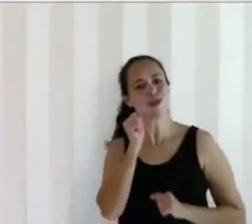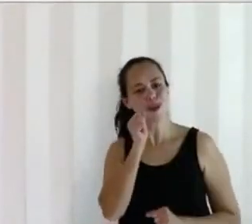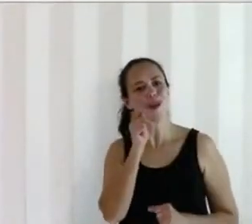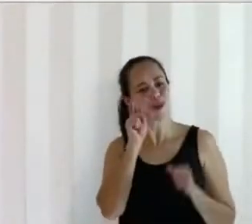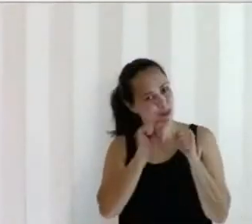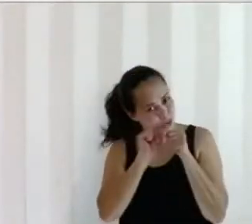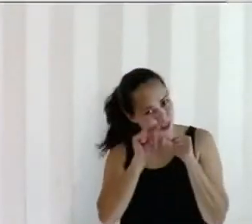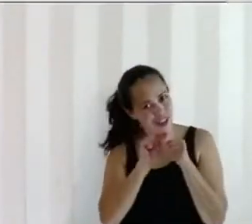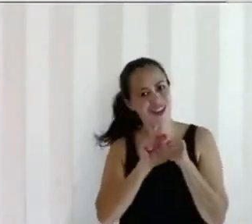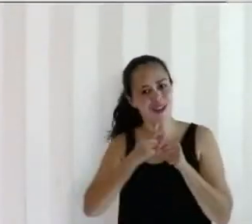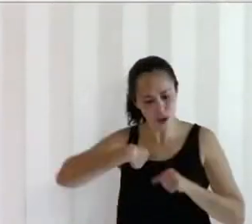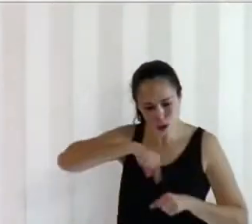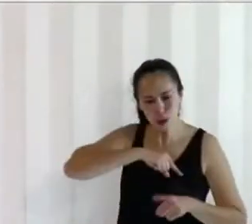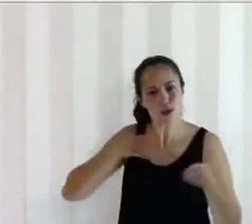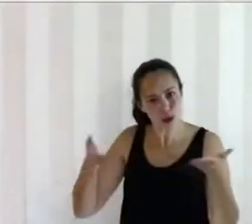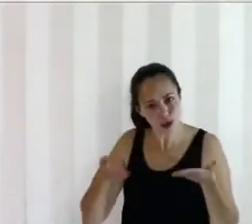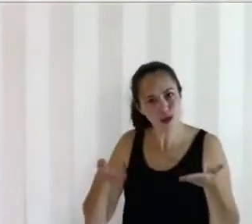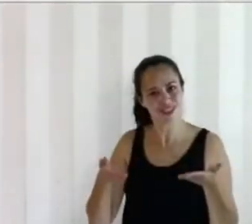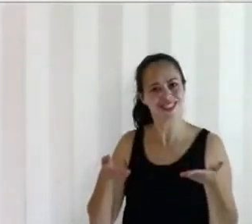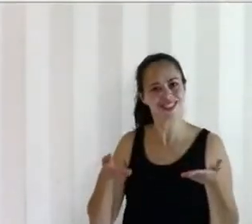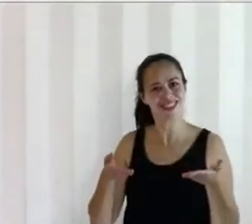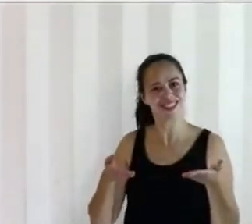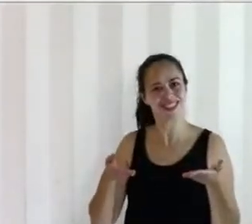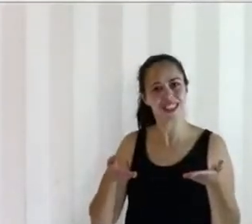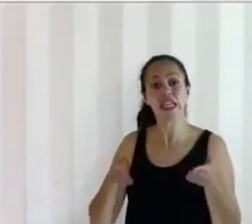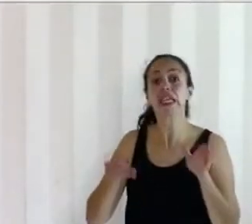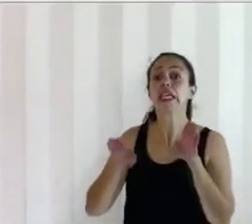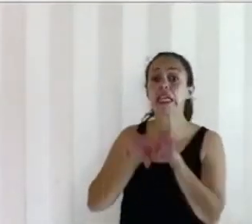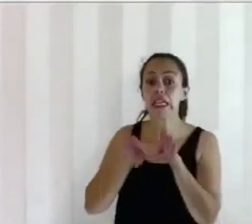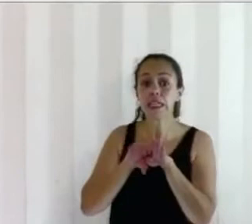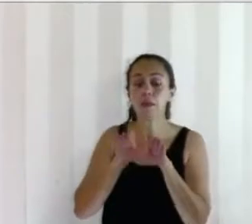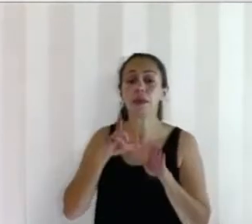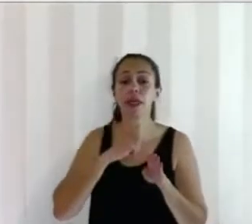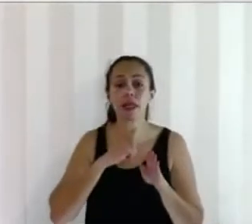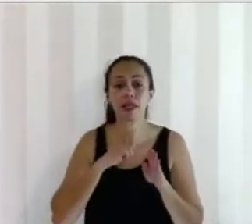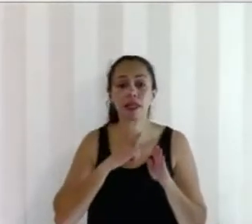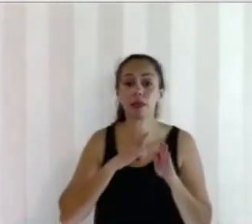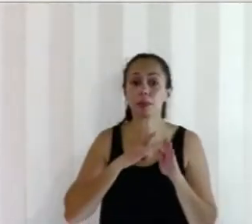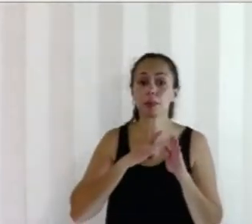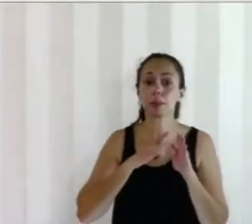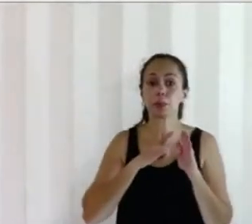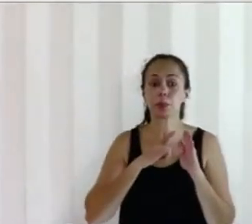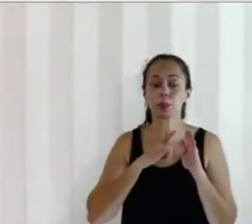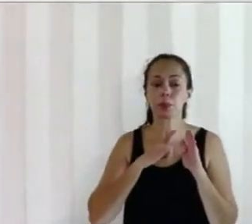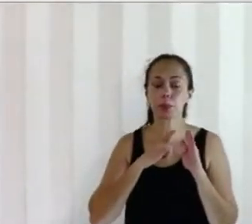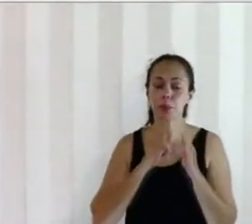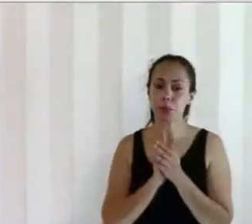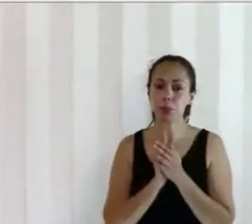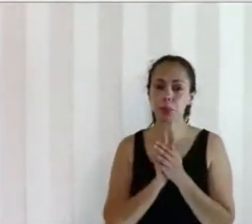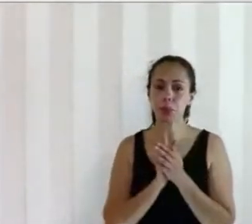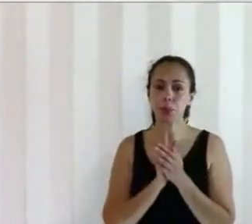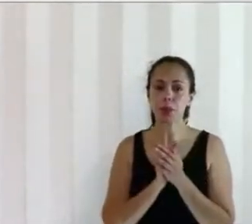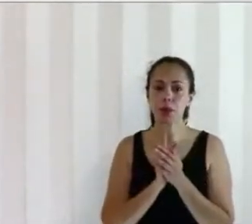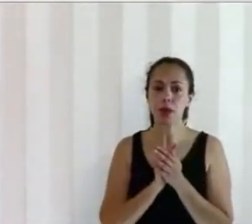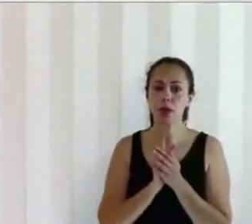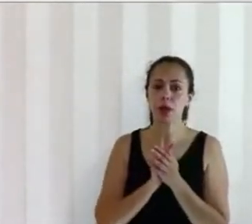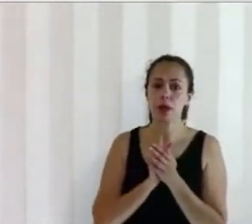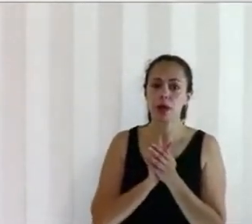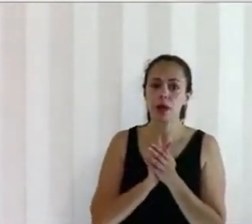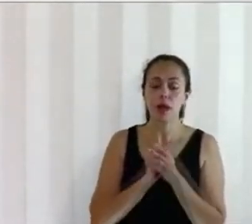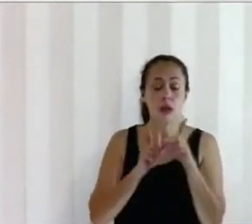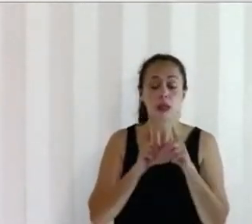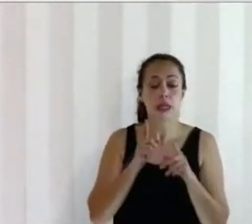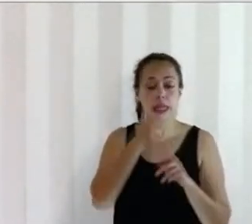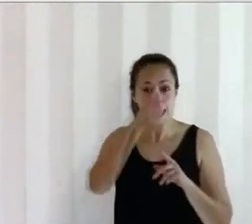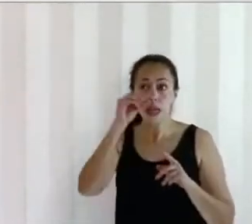mandamentos... não, essa é uma ordem direta para obedecer, porque esta é a vontade de Deus. Deus nunca mudou na sua